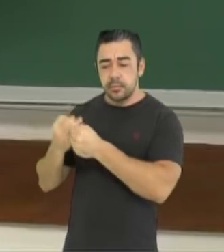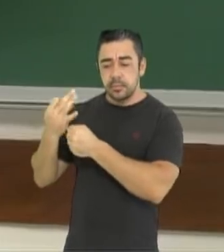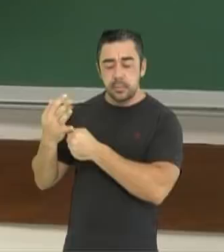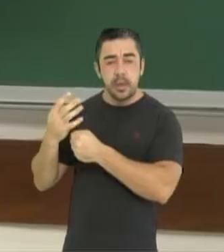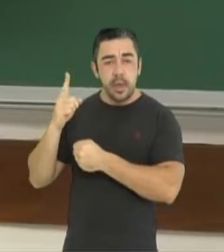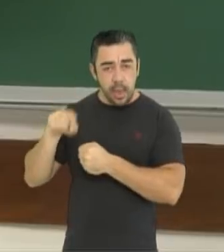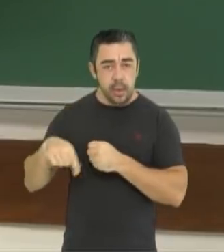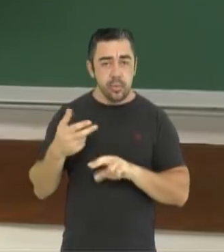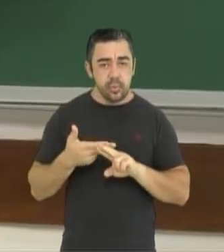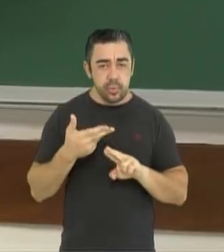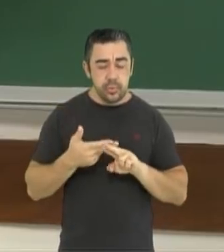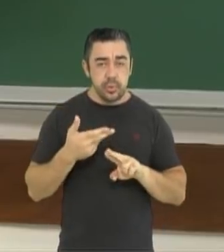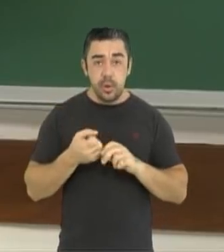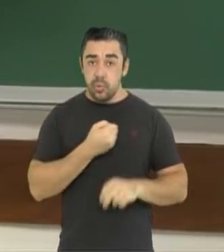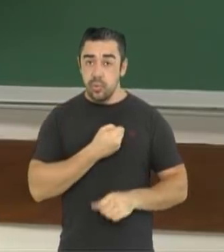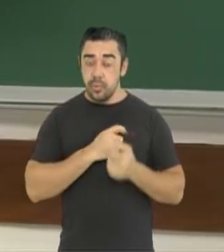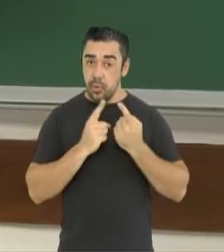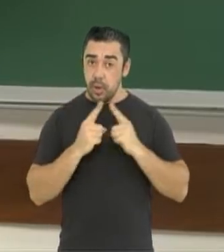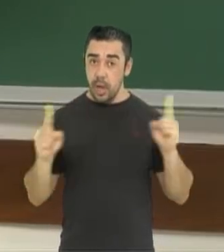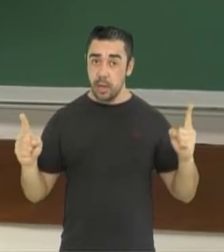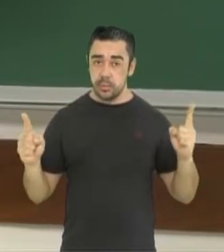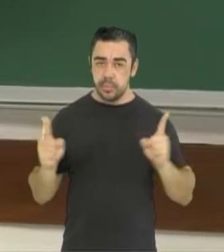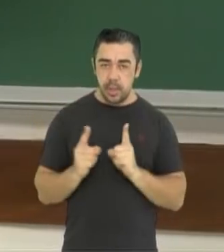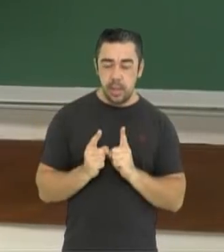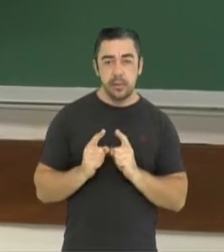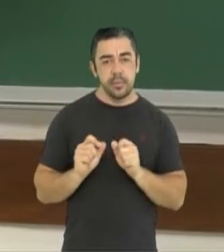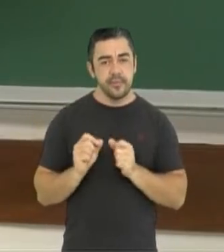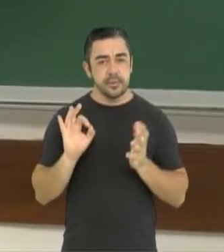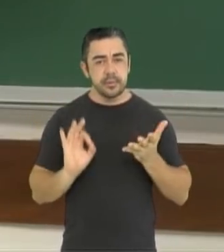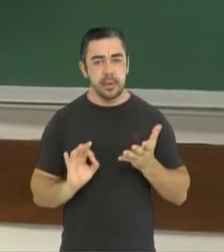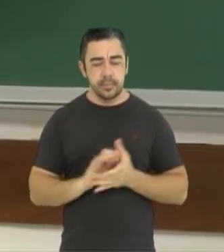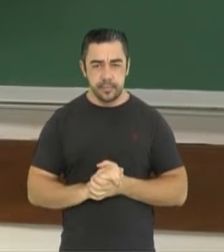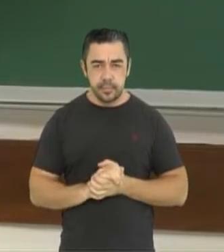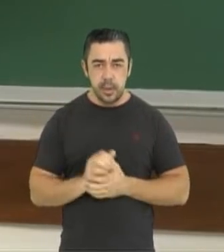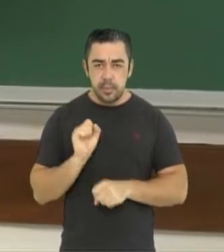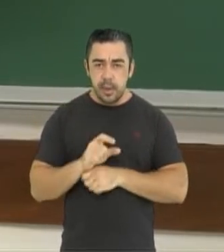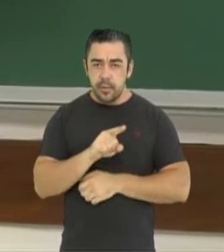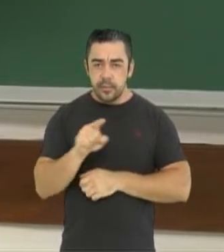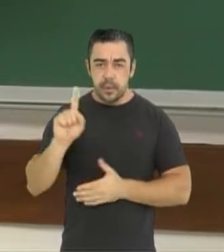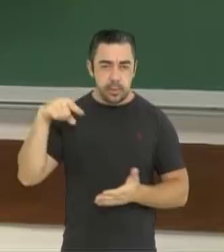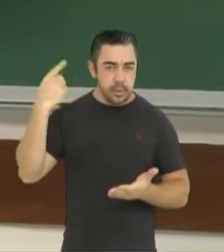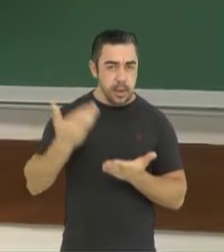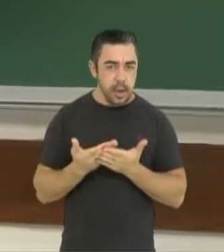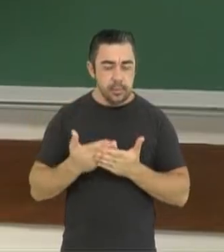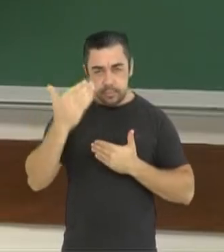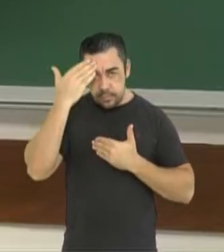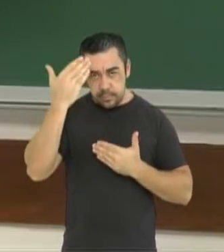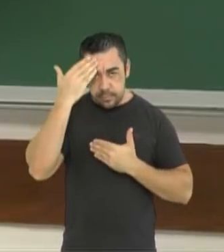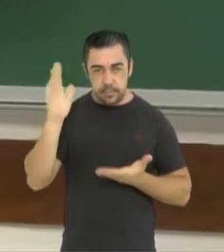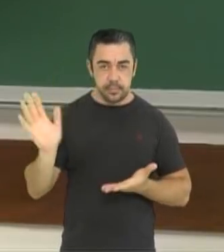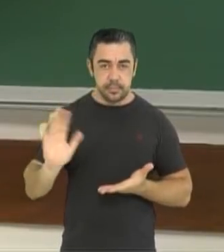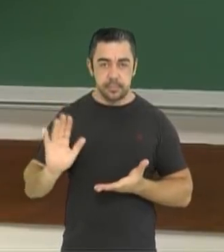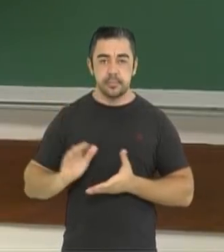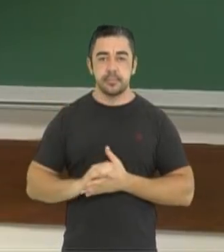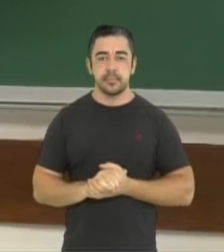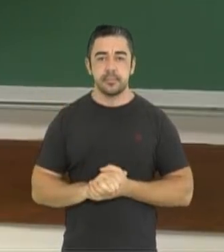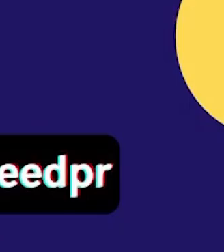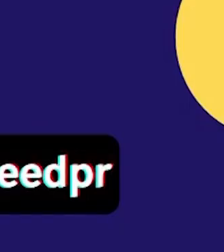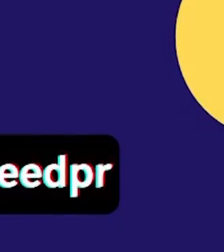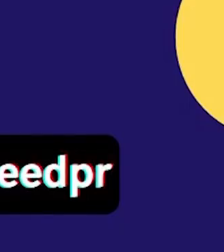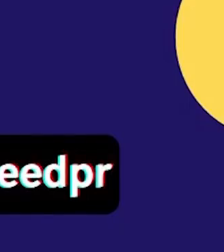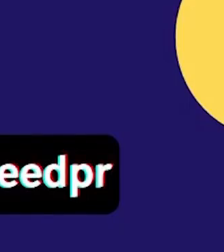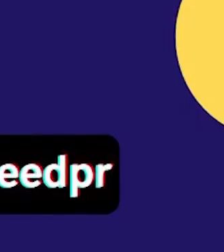poder escrever números grandes ou pequenos de forma reduzida. Espero vocês na próxima aula. Muito obrigada e até breve.